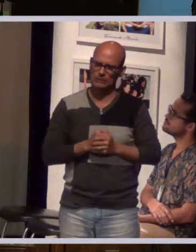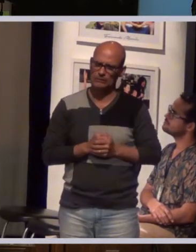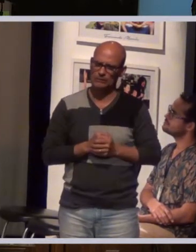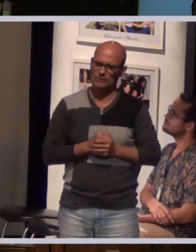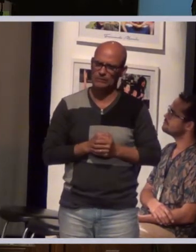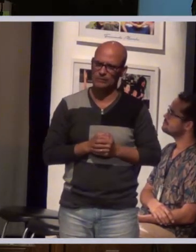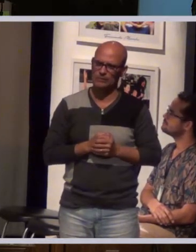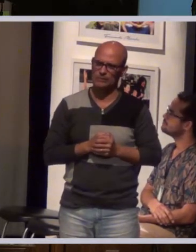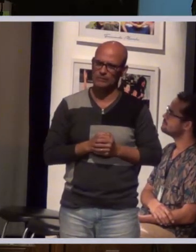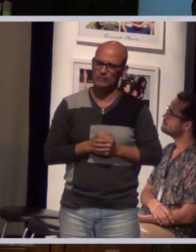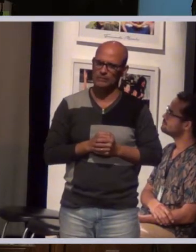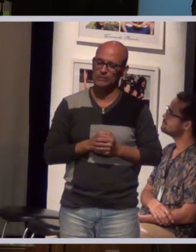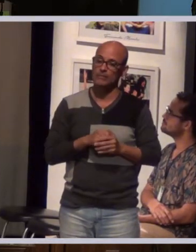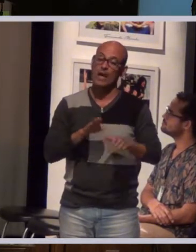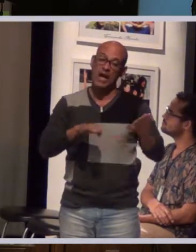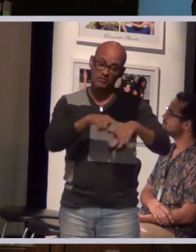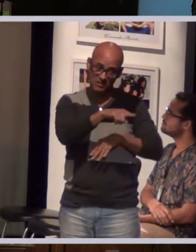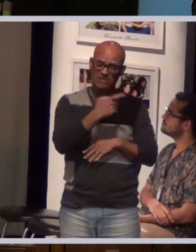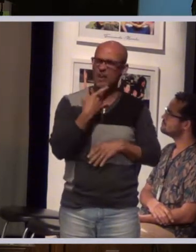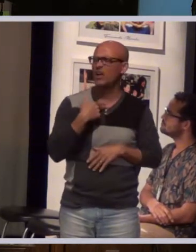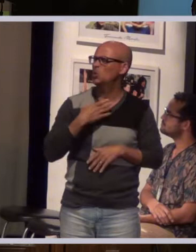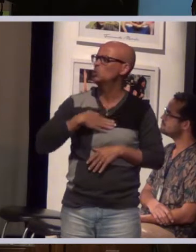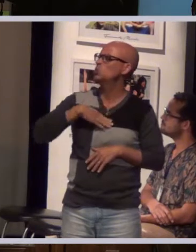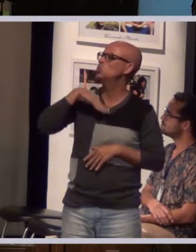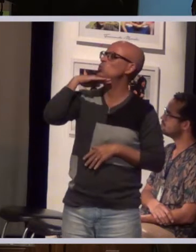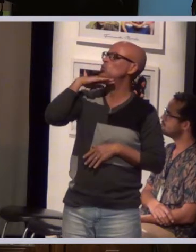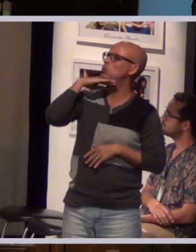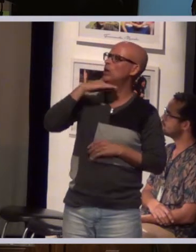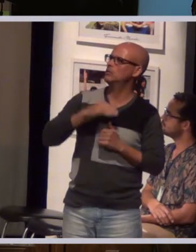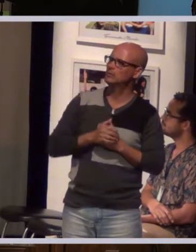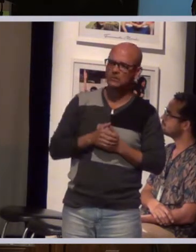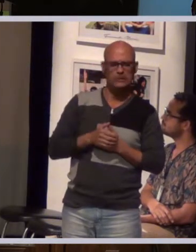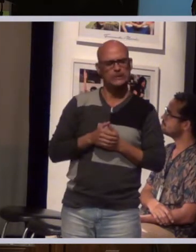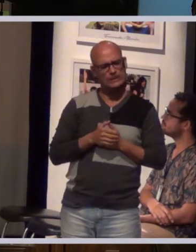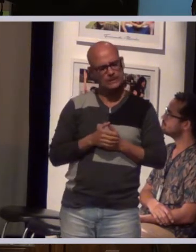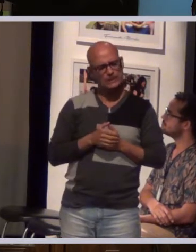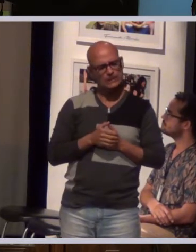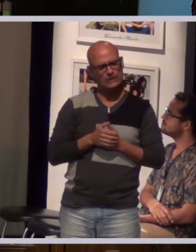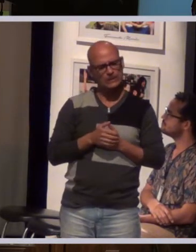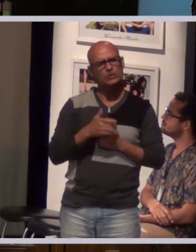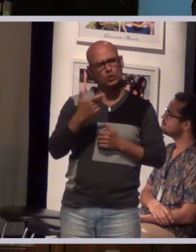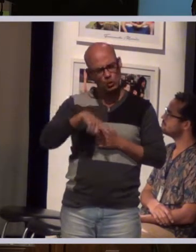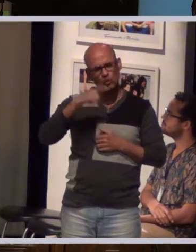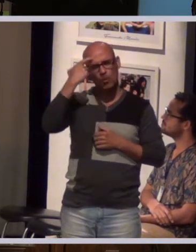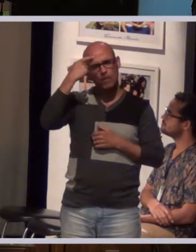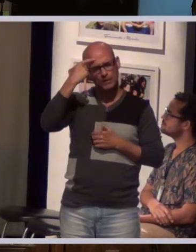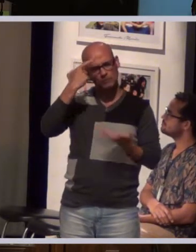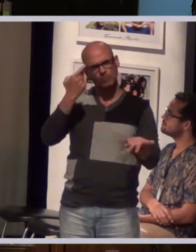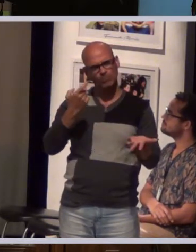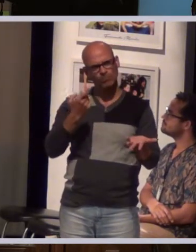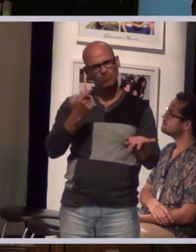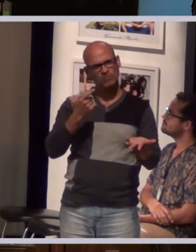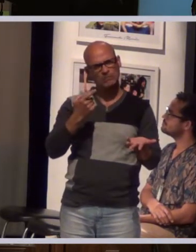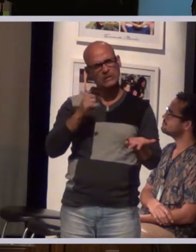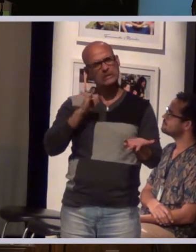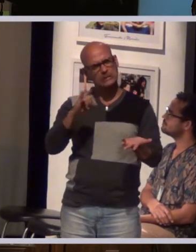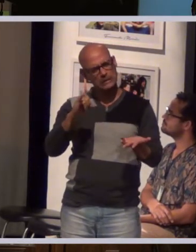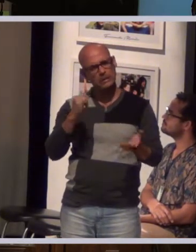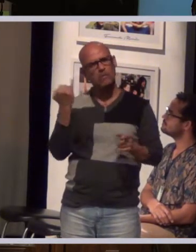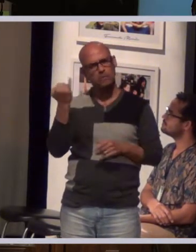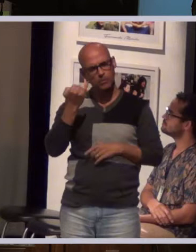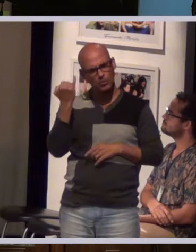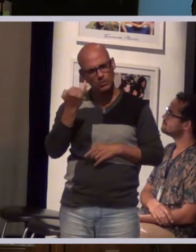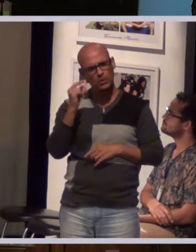Ele também, às vezes, fala, estou enjoado. Aí eu, novamente, penso, será que não seria